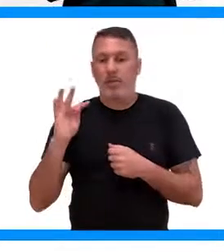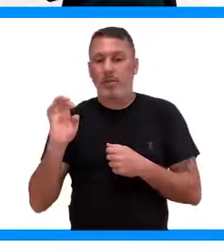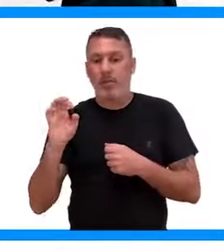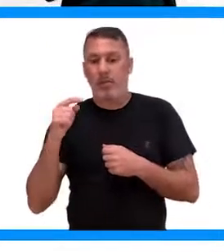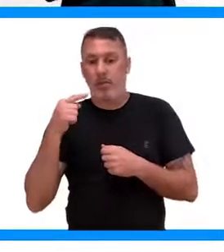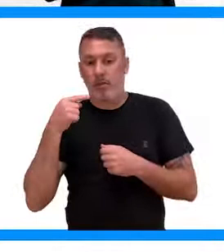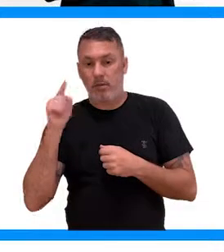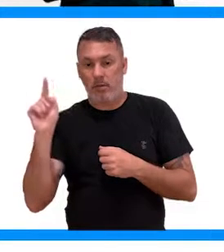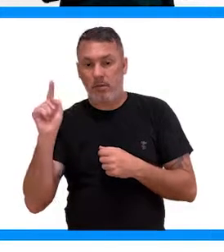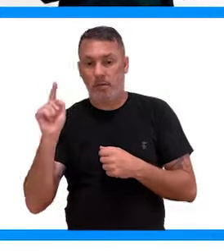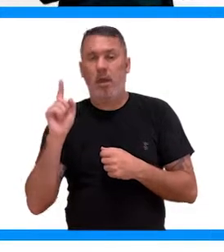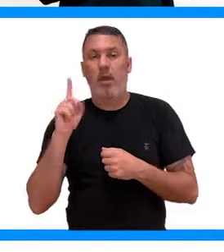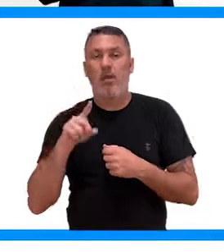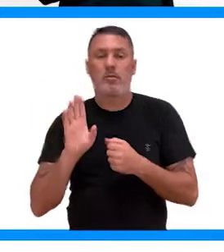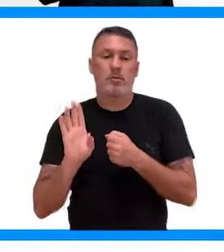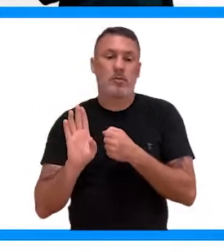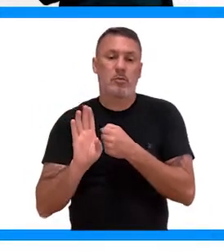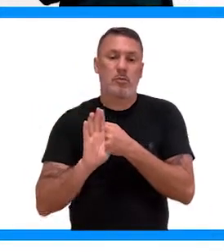persona.